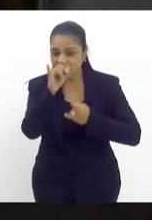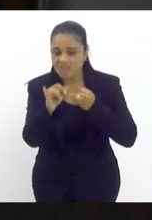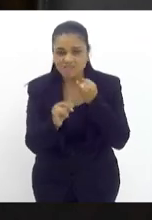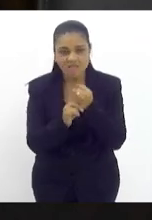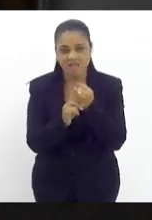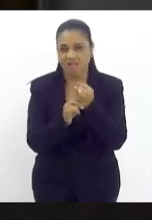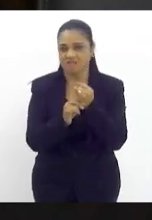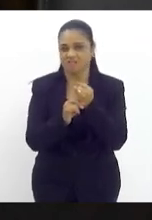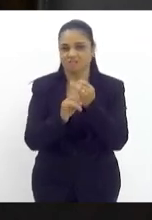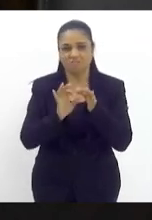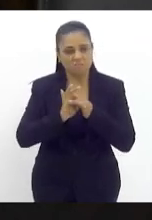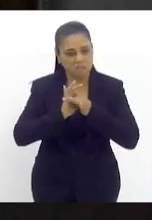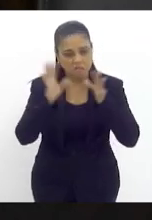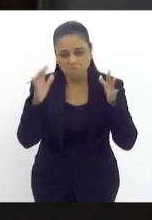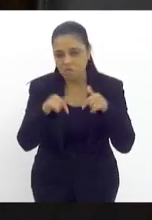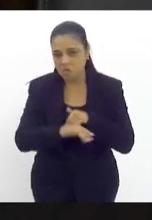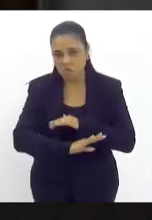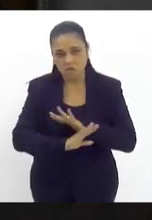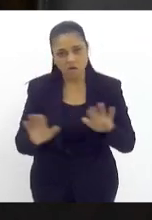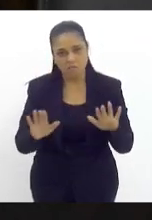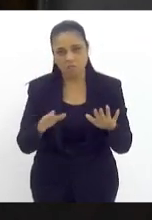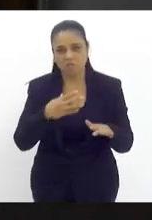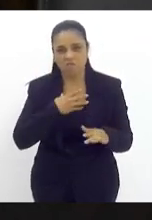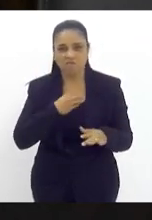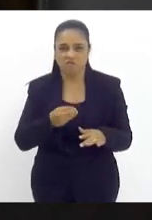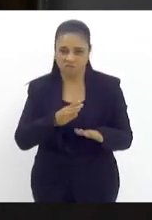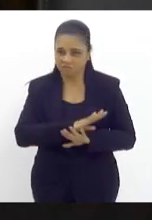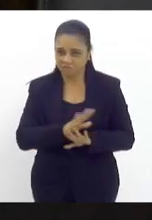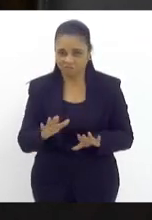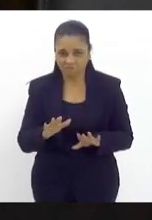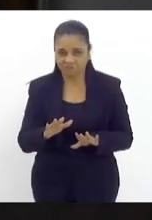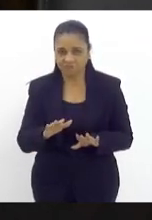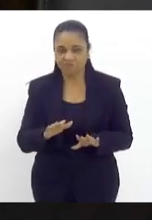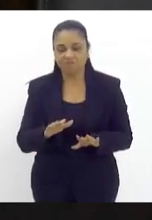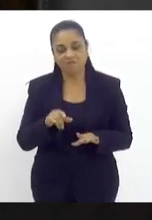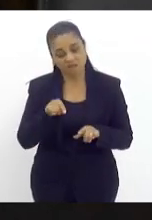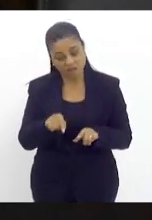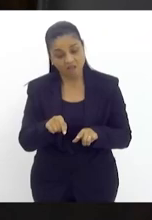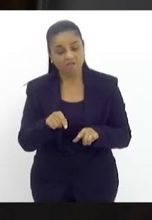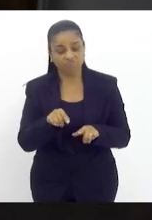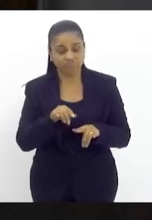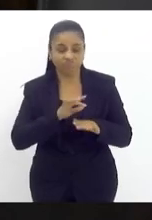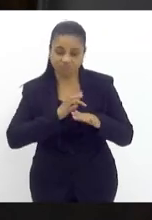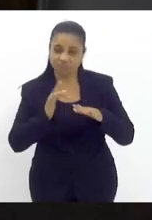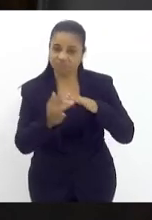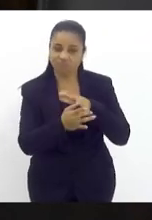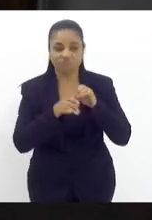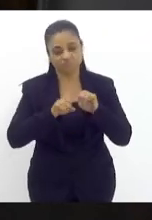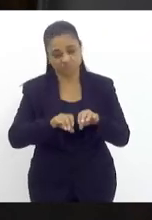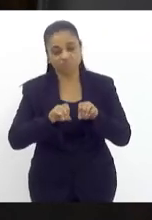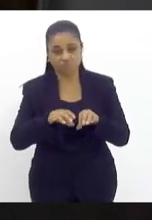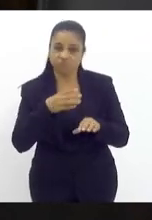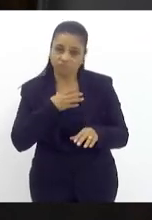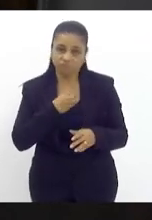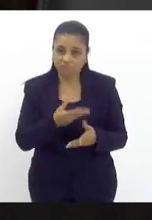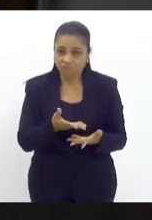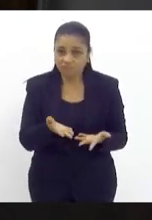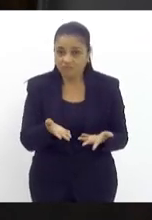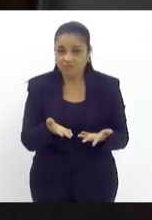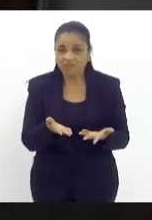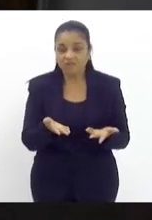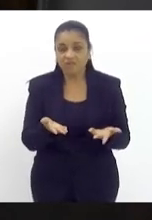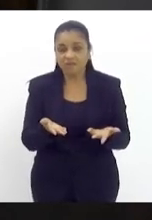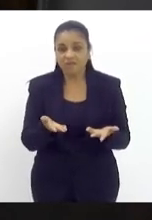filho. E a internet é a rede social que está educando seu filho. Tá? Então, é